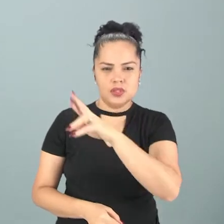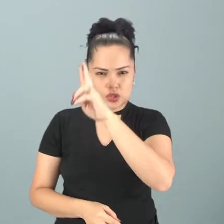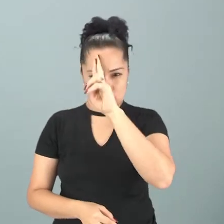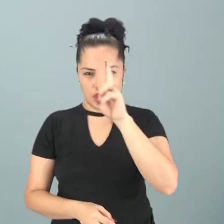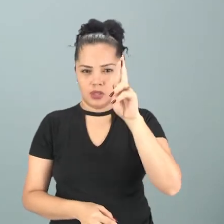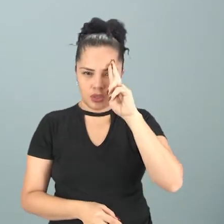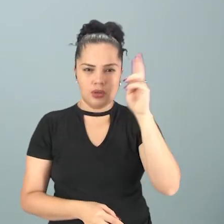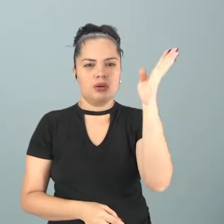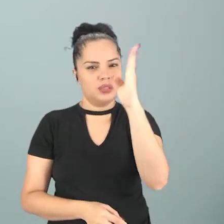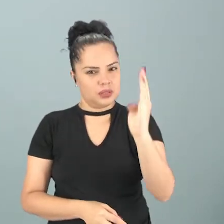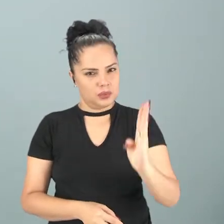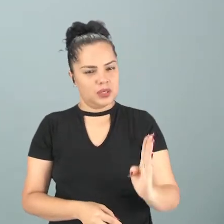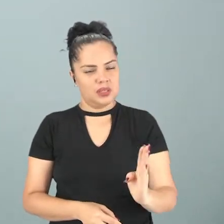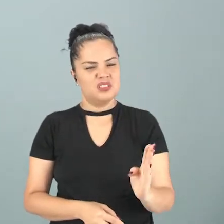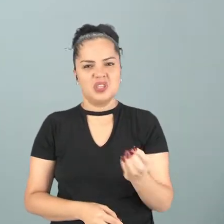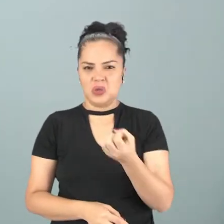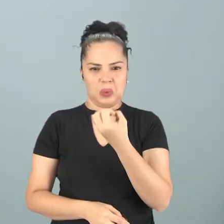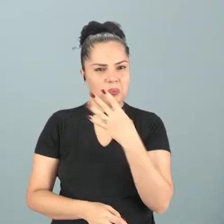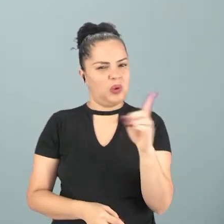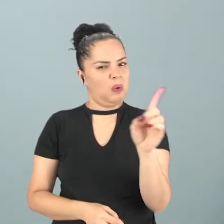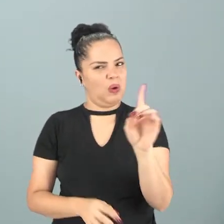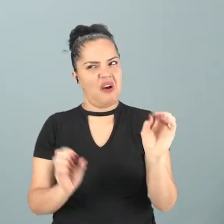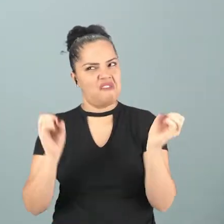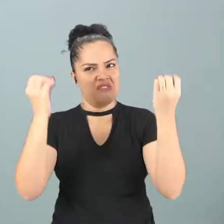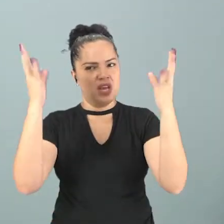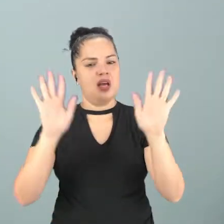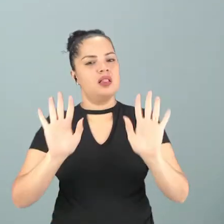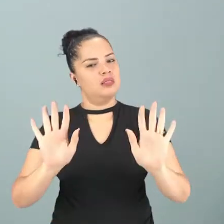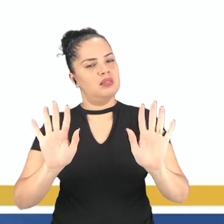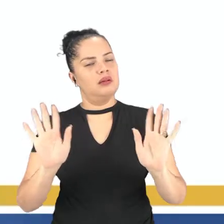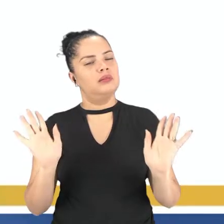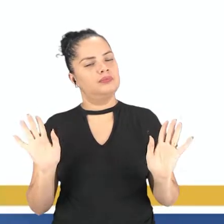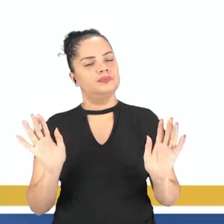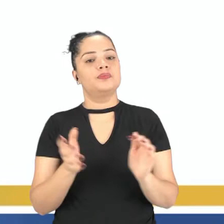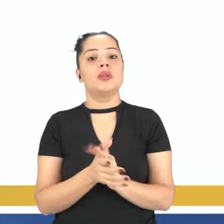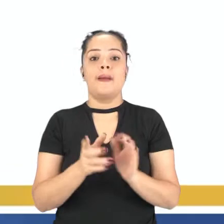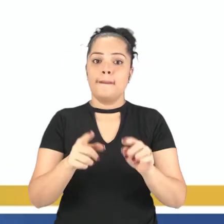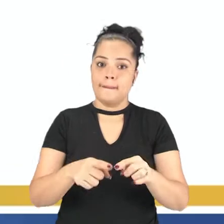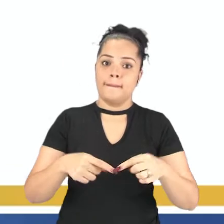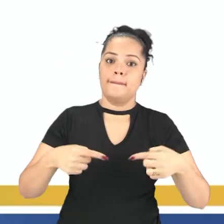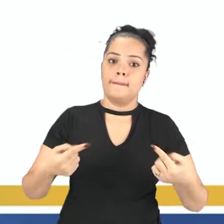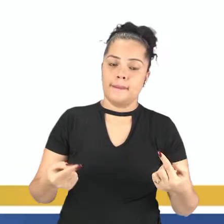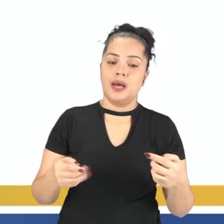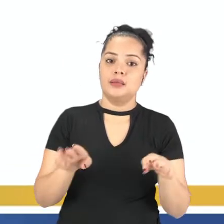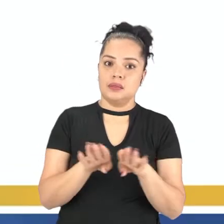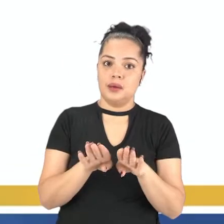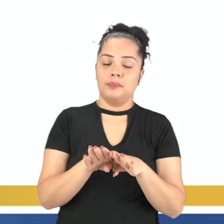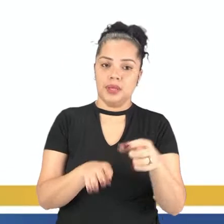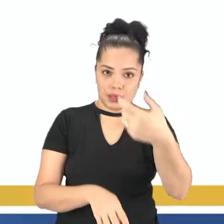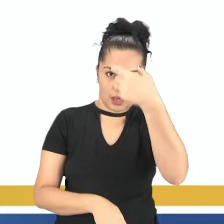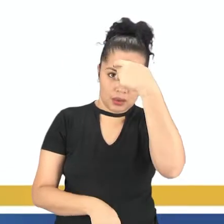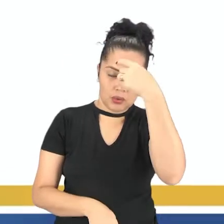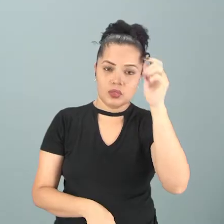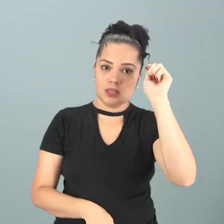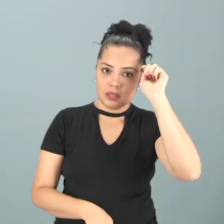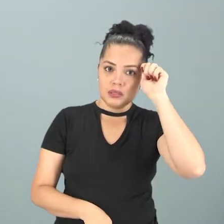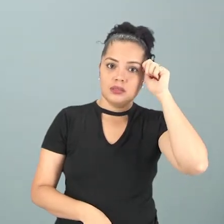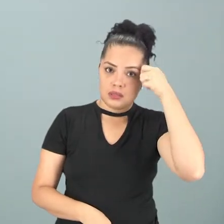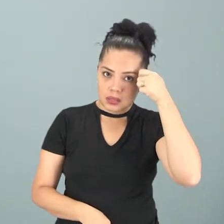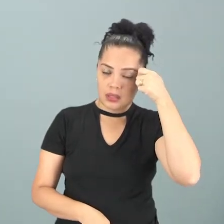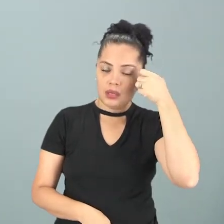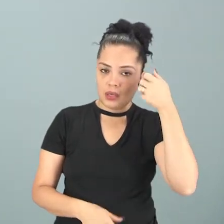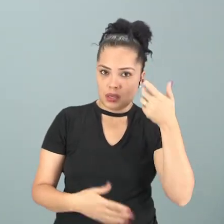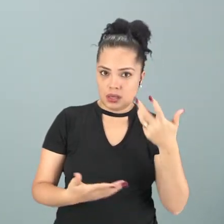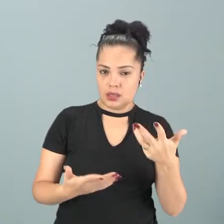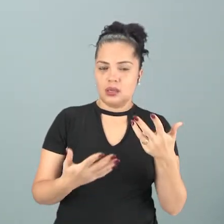alguma, um período que deve ser celebrado, certo? Mas a nossa consciência negra, essa